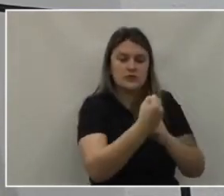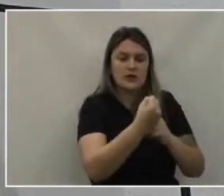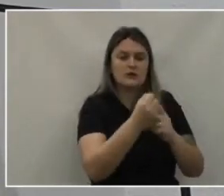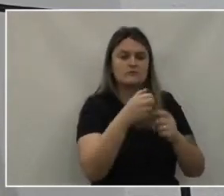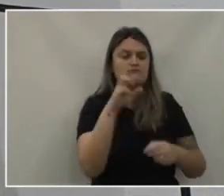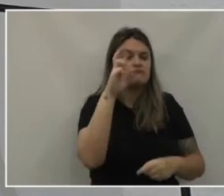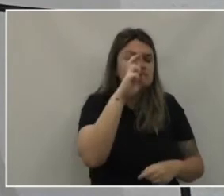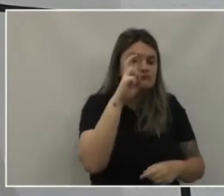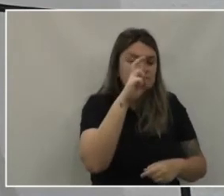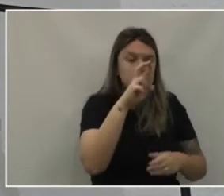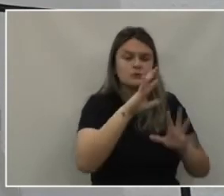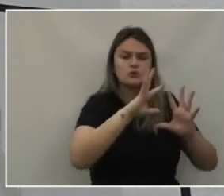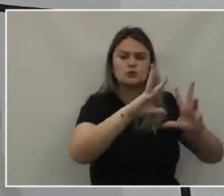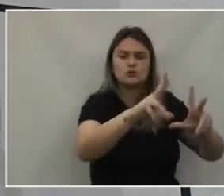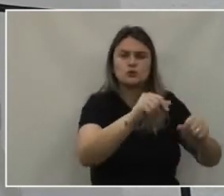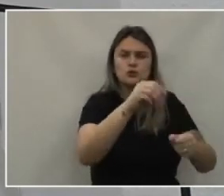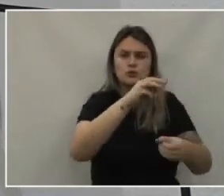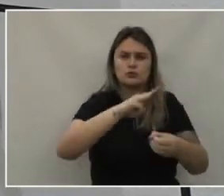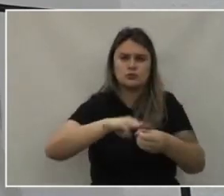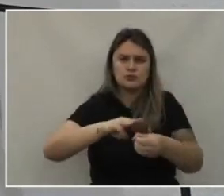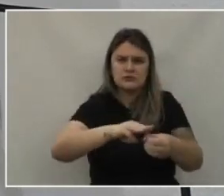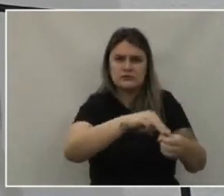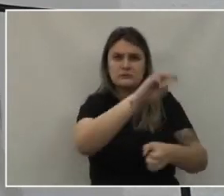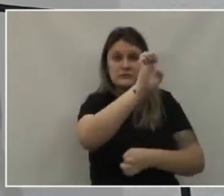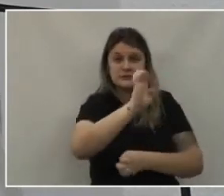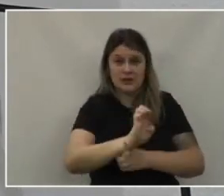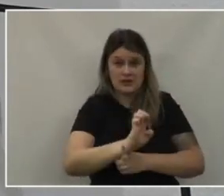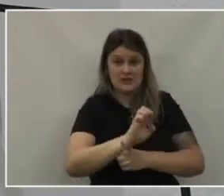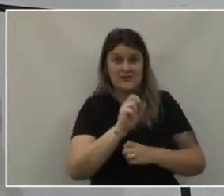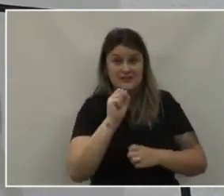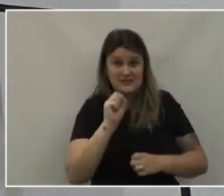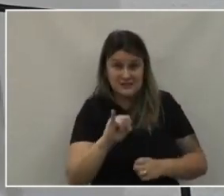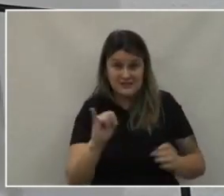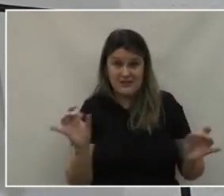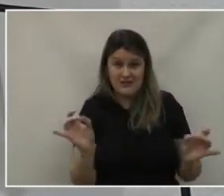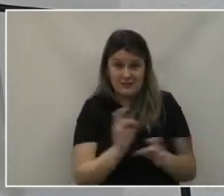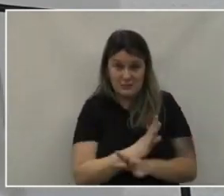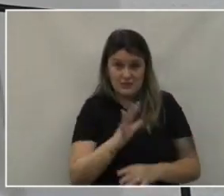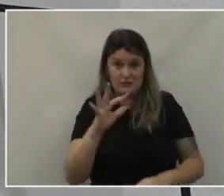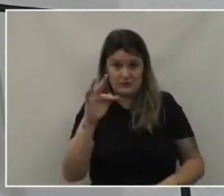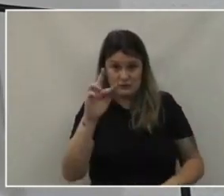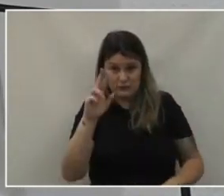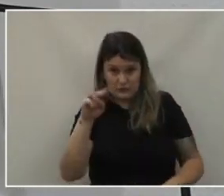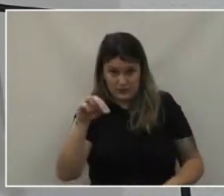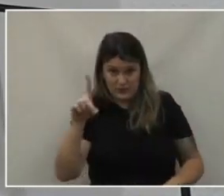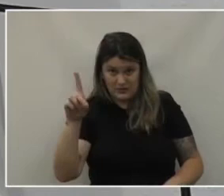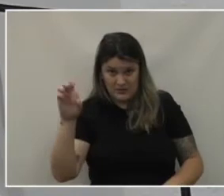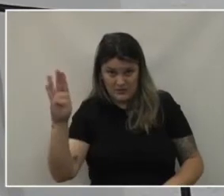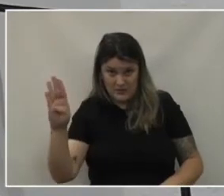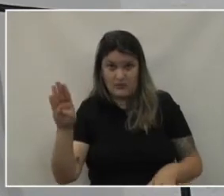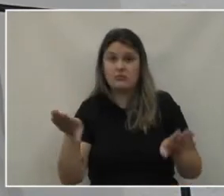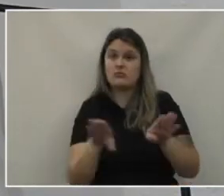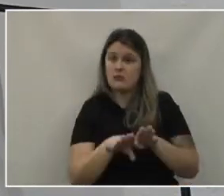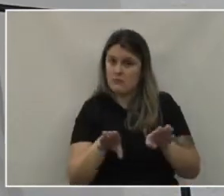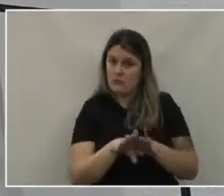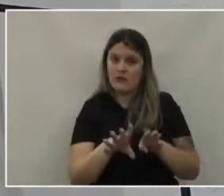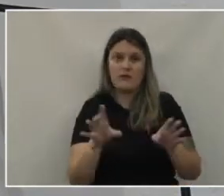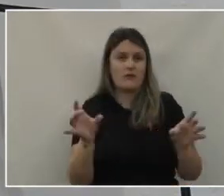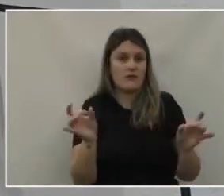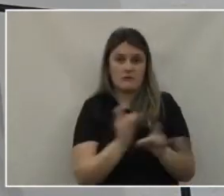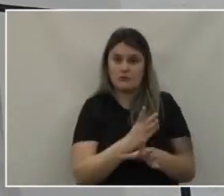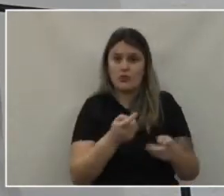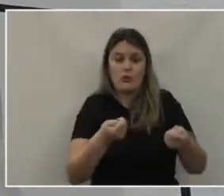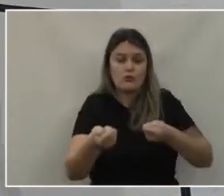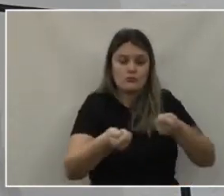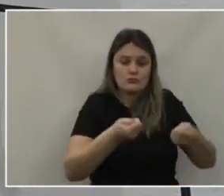municípios e estados. Portanto, o fim do Fundeb implica também no fim do controle